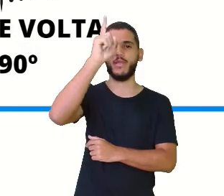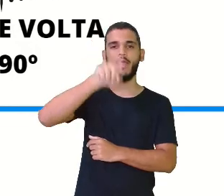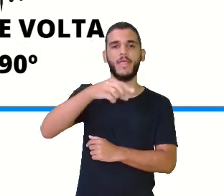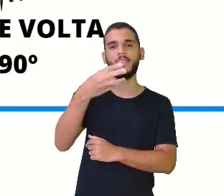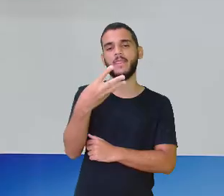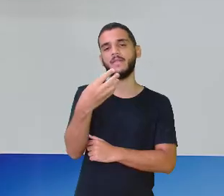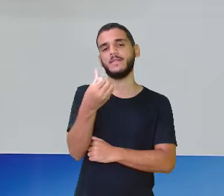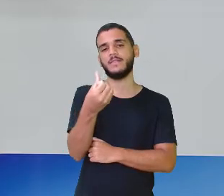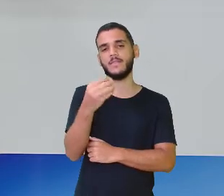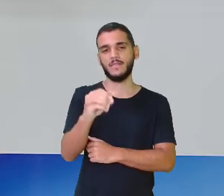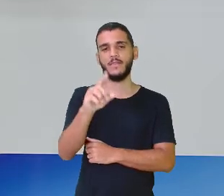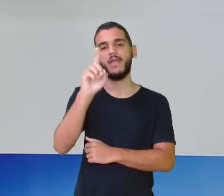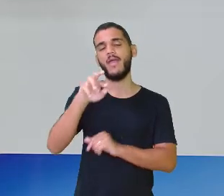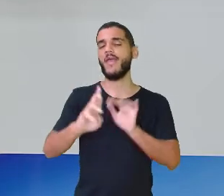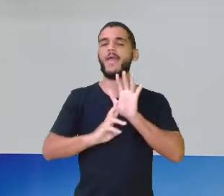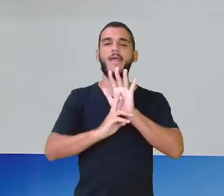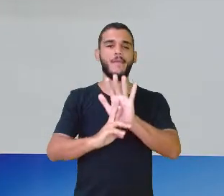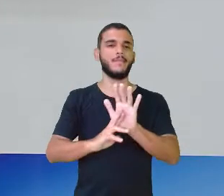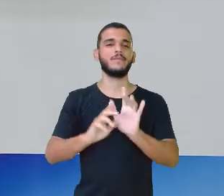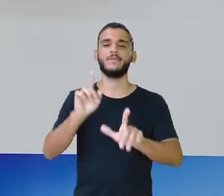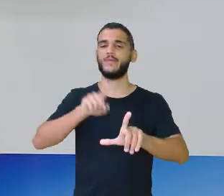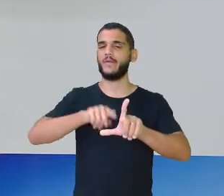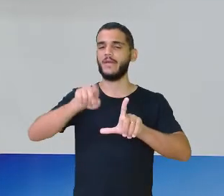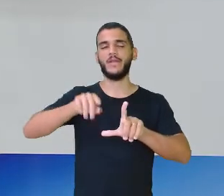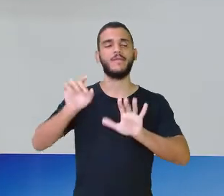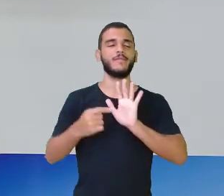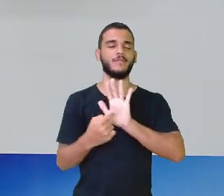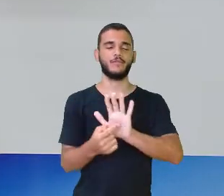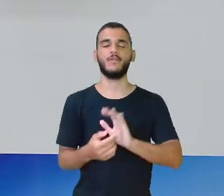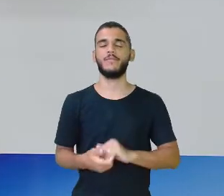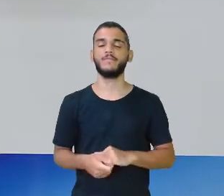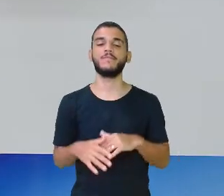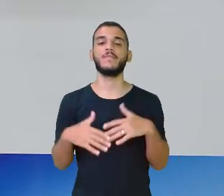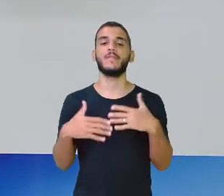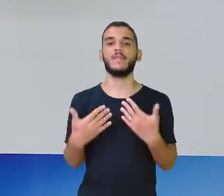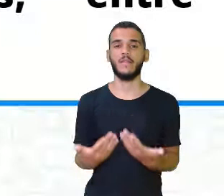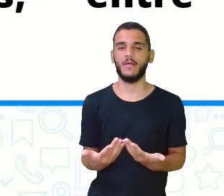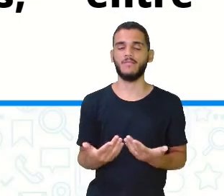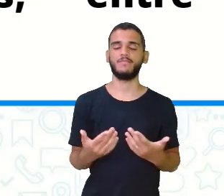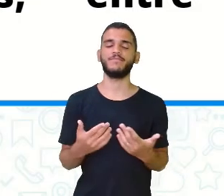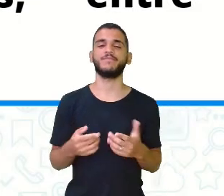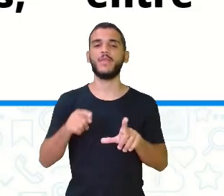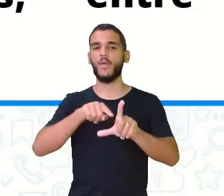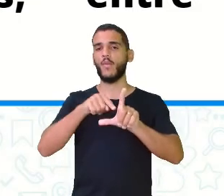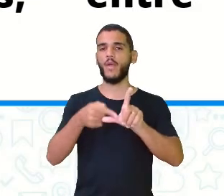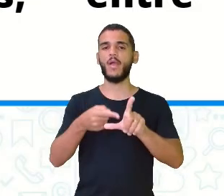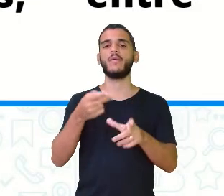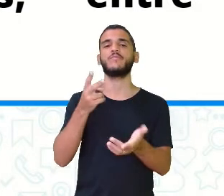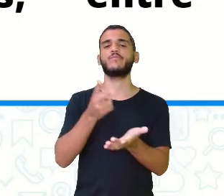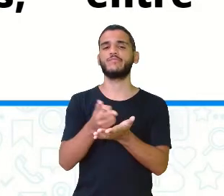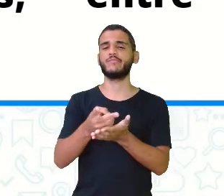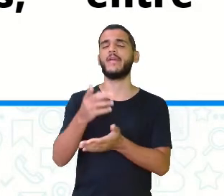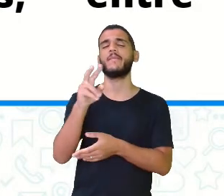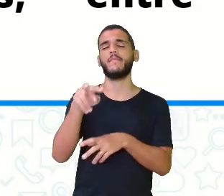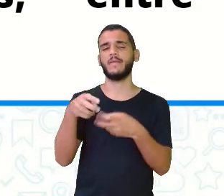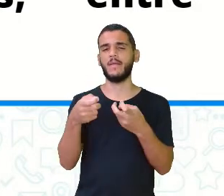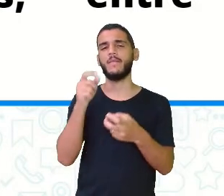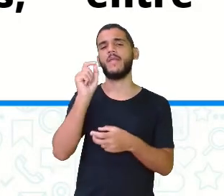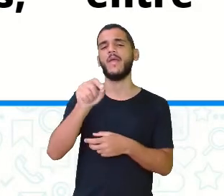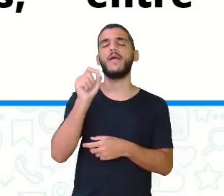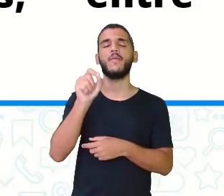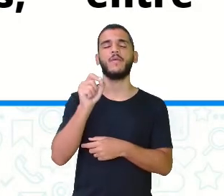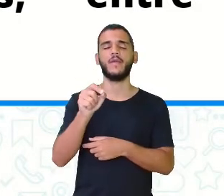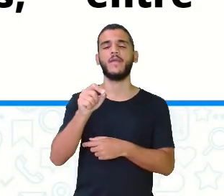lógico que isso é uma representação gráfica, né? O ângulo mais comumente encontrado em nosso cotidiano é o